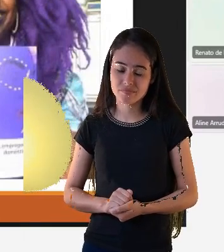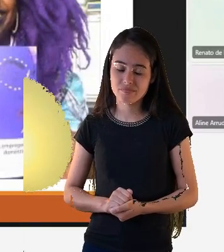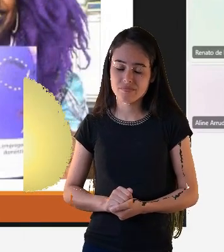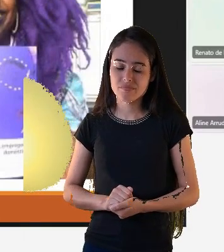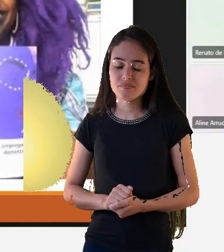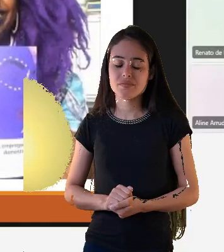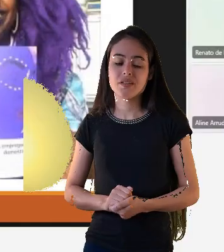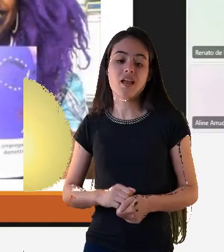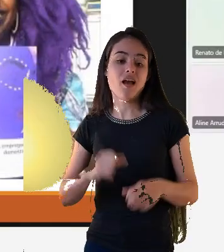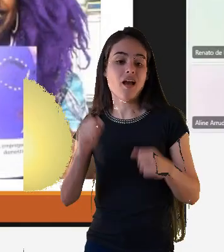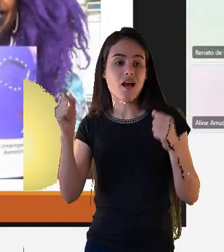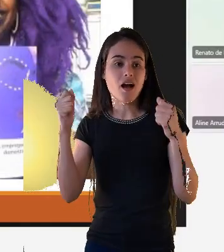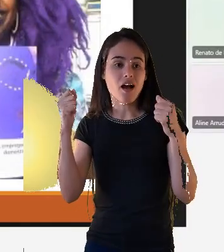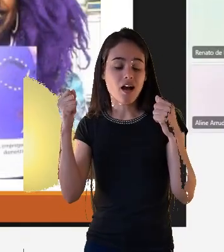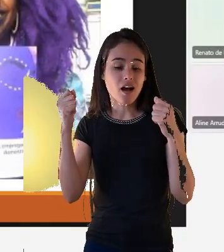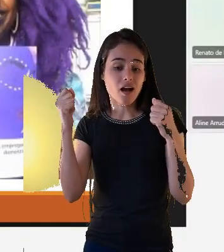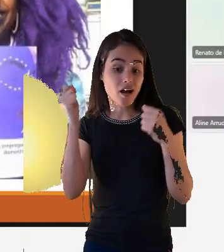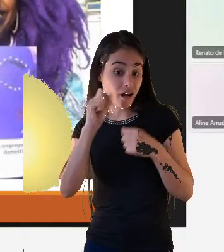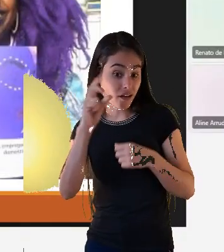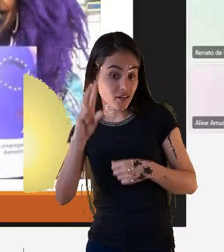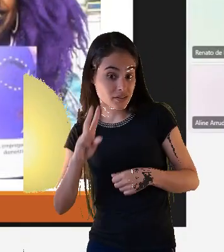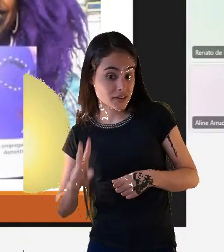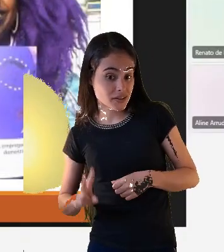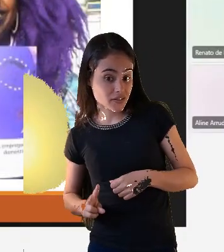ter cotas, não é nem só isso.